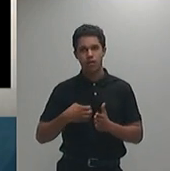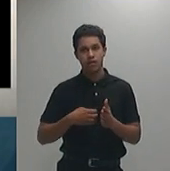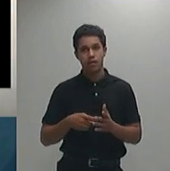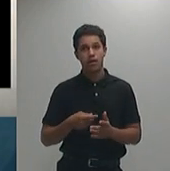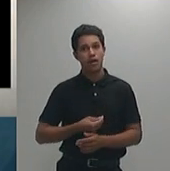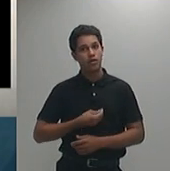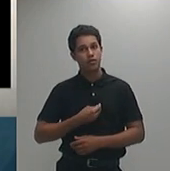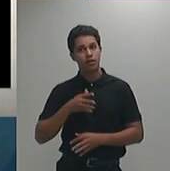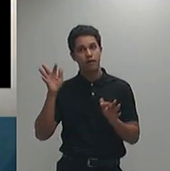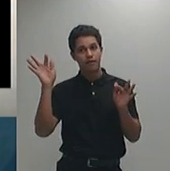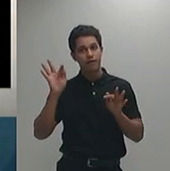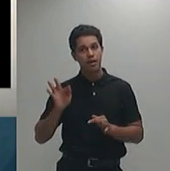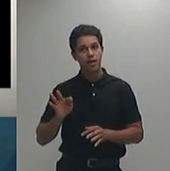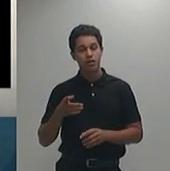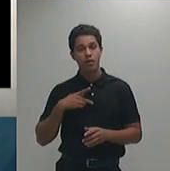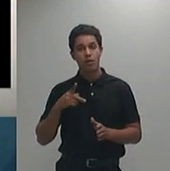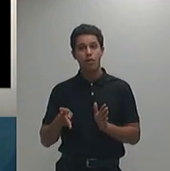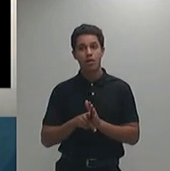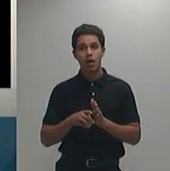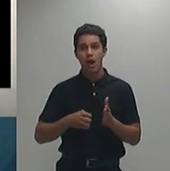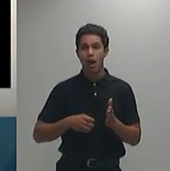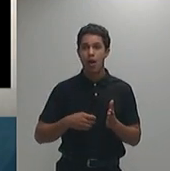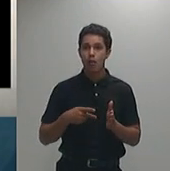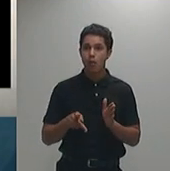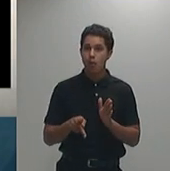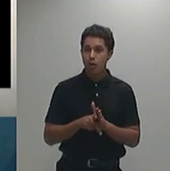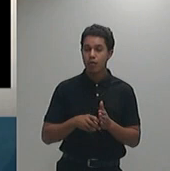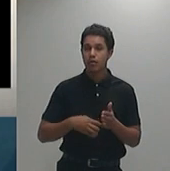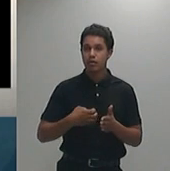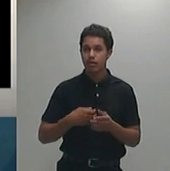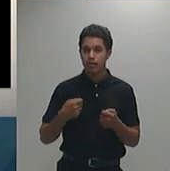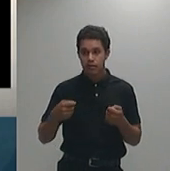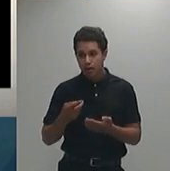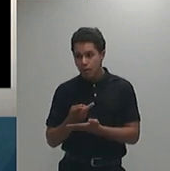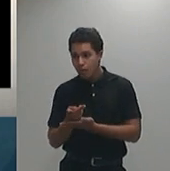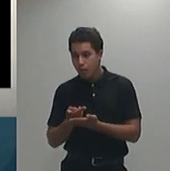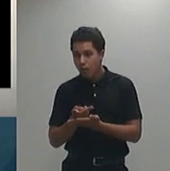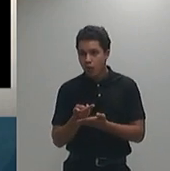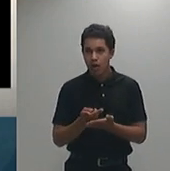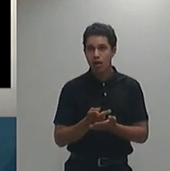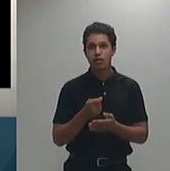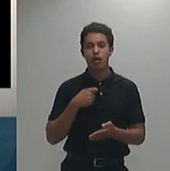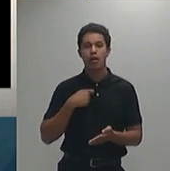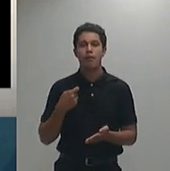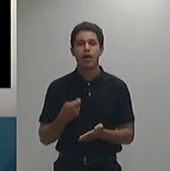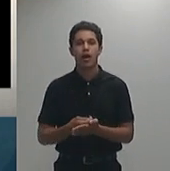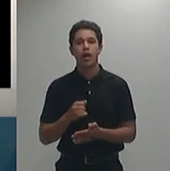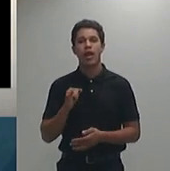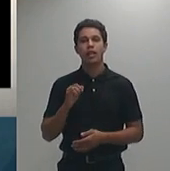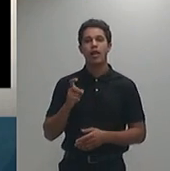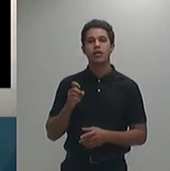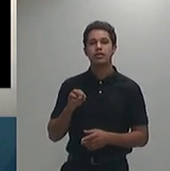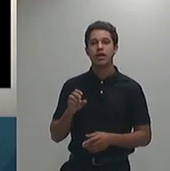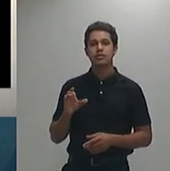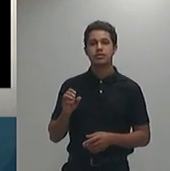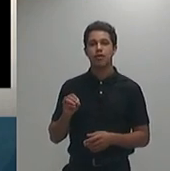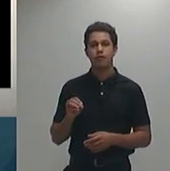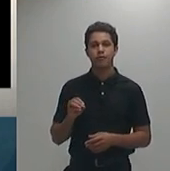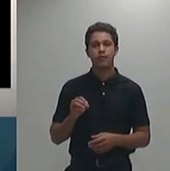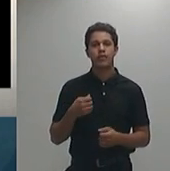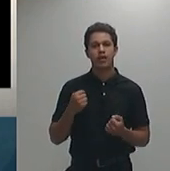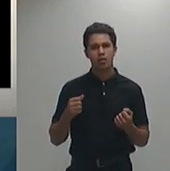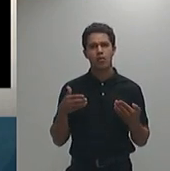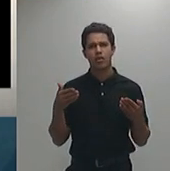feliz que a própria companhia está na busca da indenização queria de vida é e ele pode